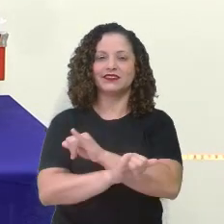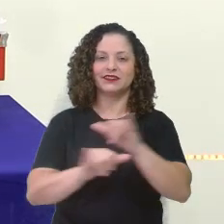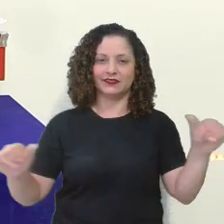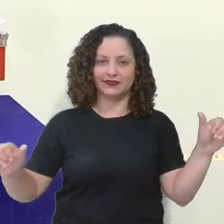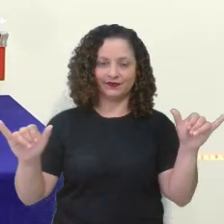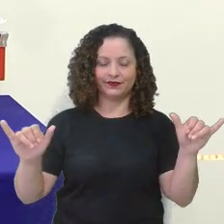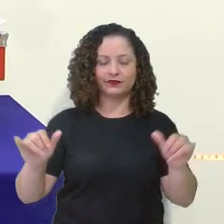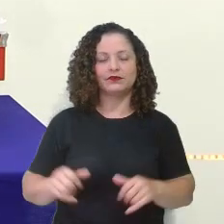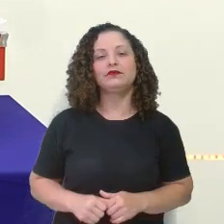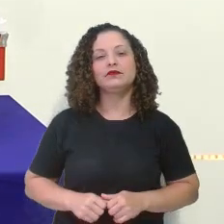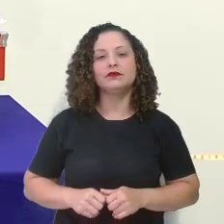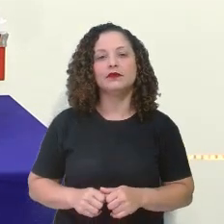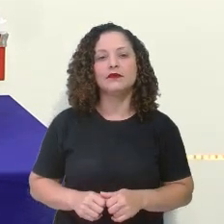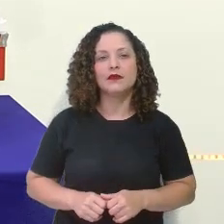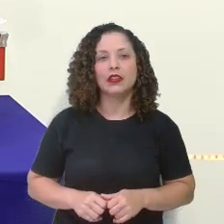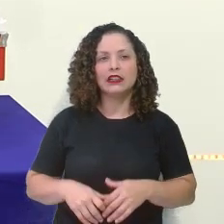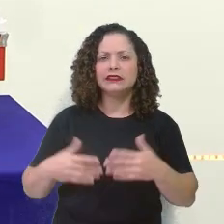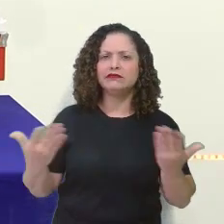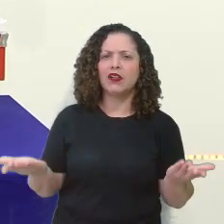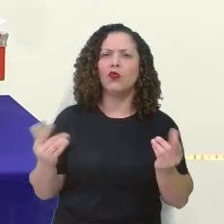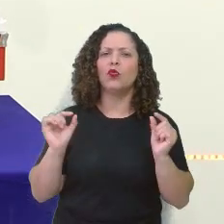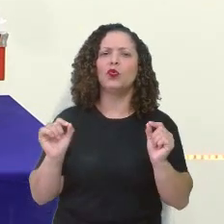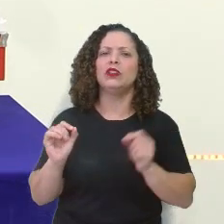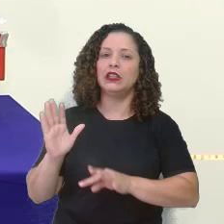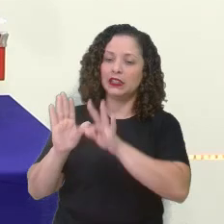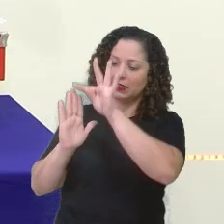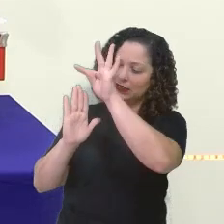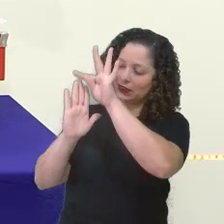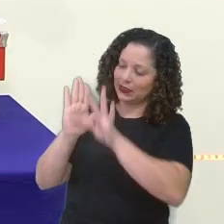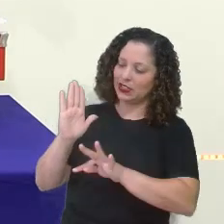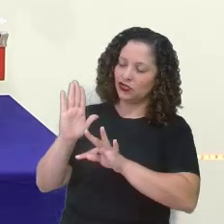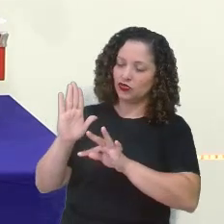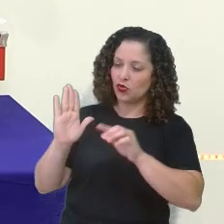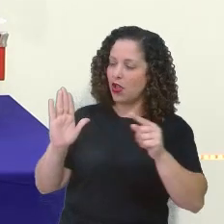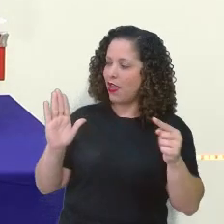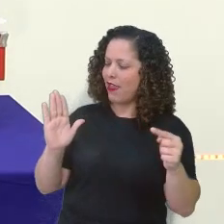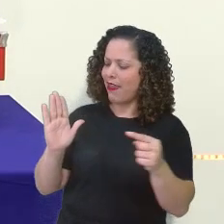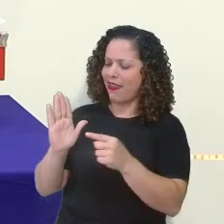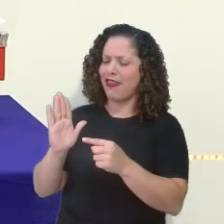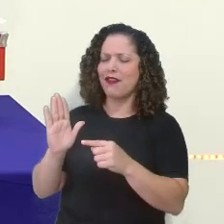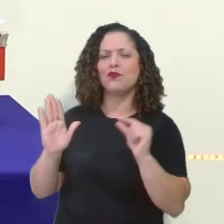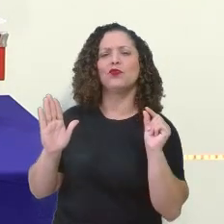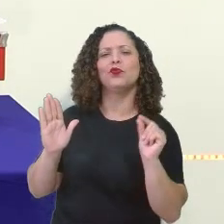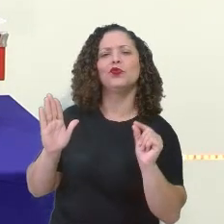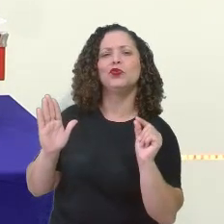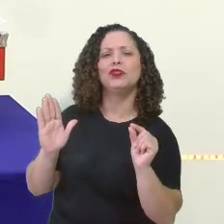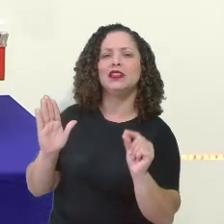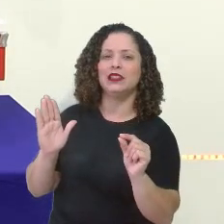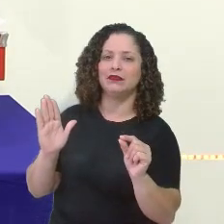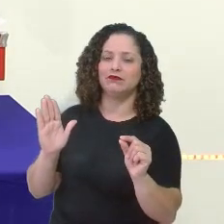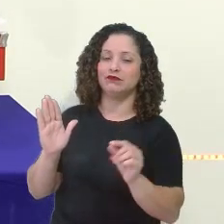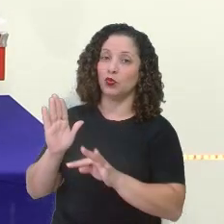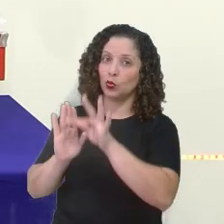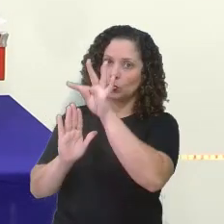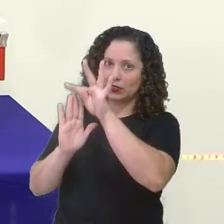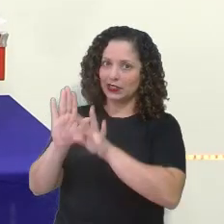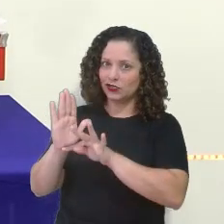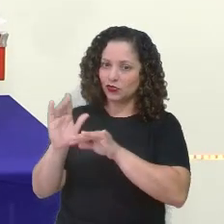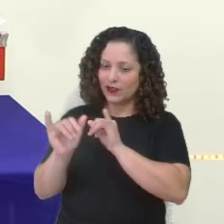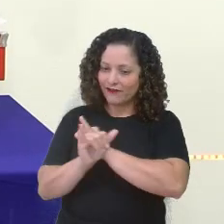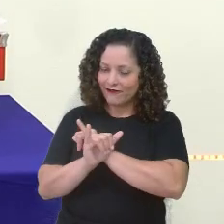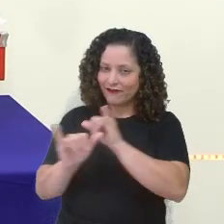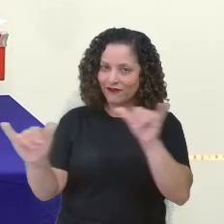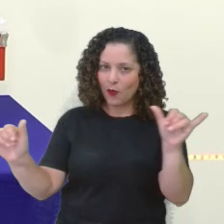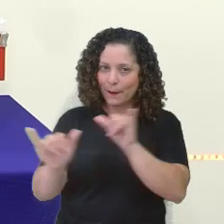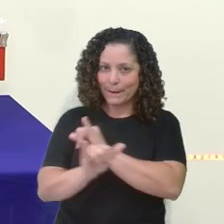ou seja, este texto nada mais é que um texto que passa